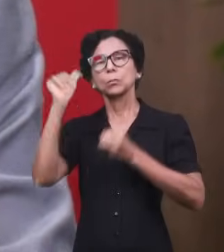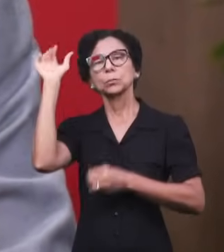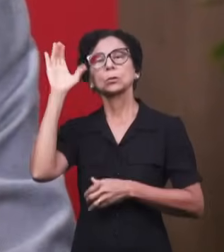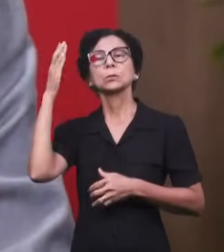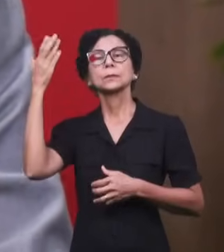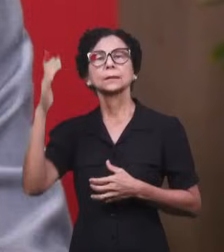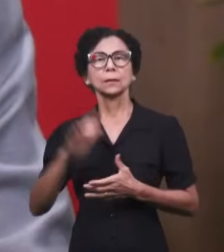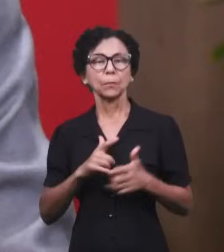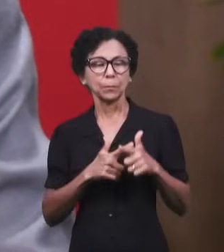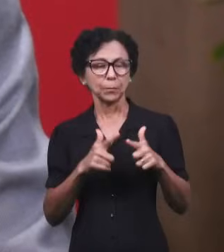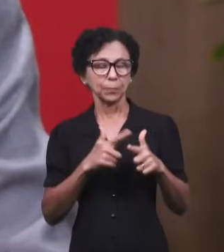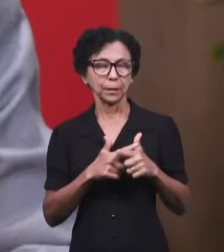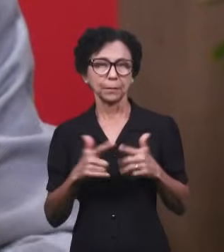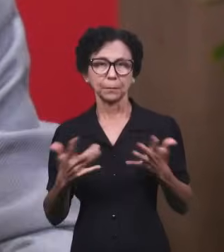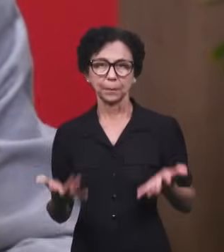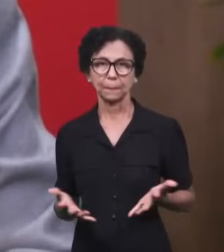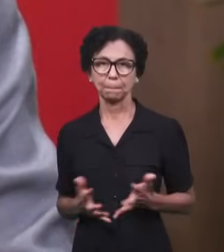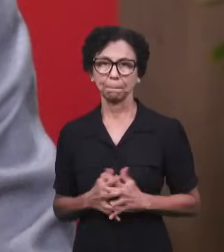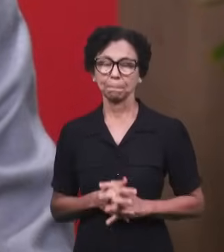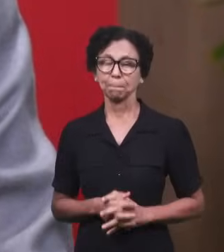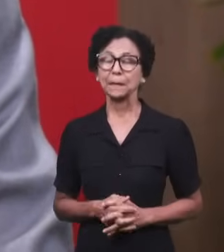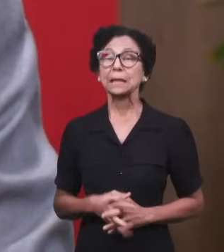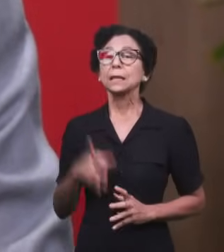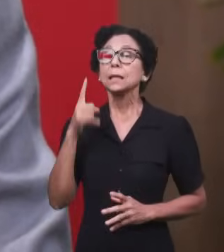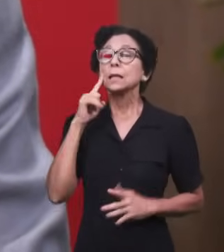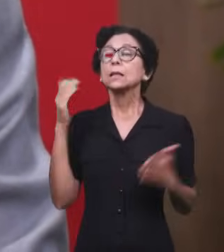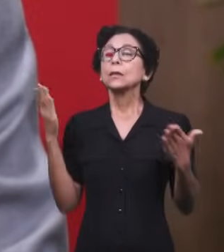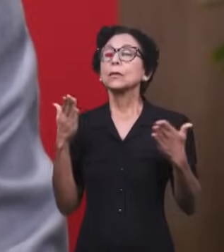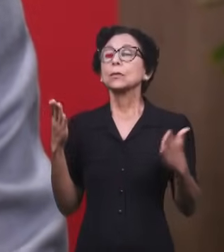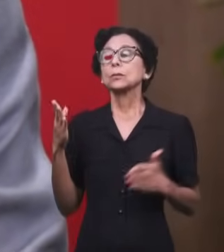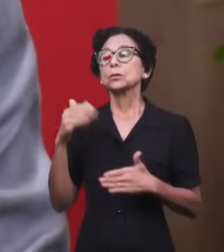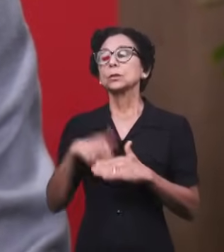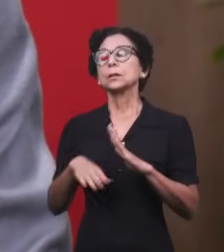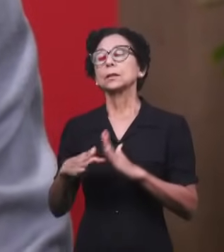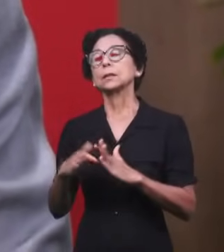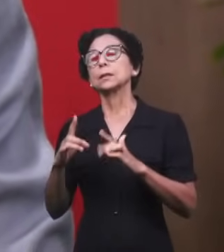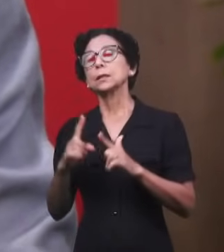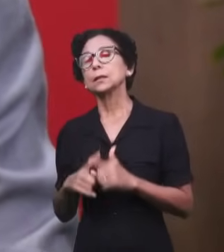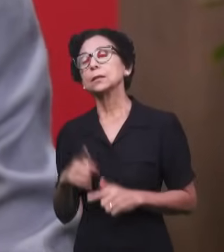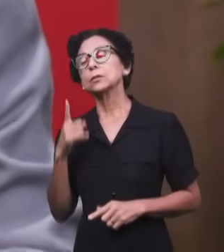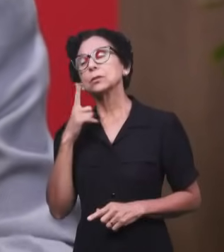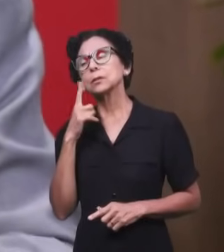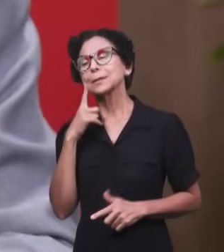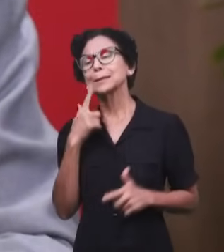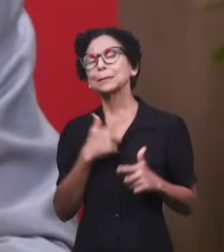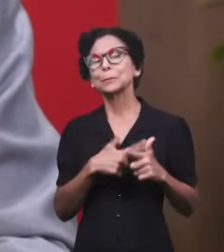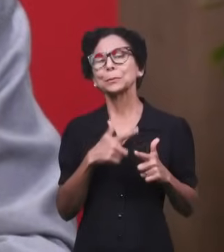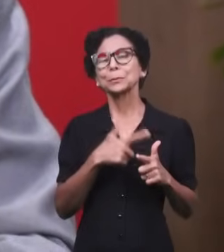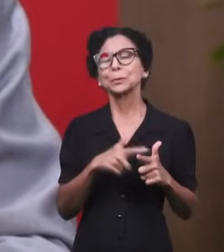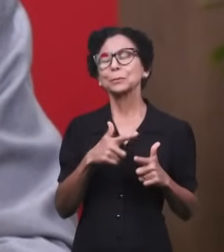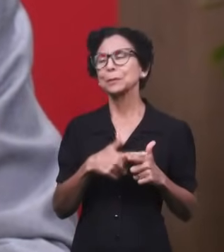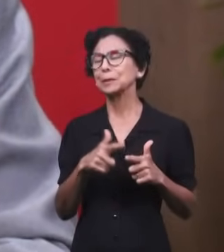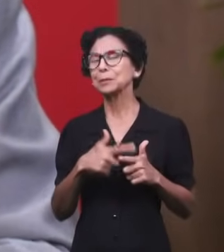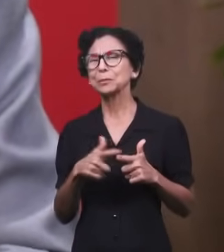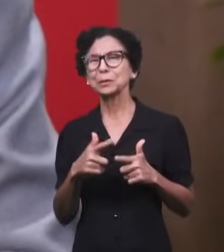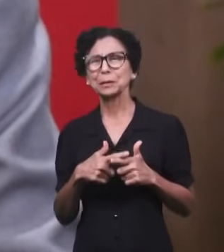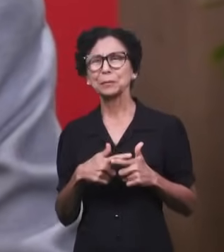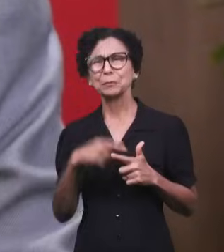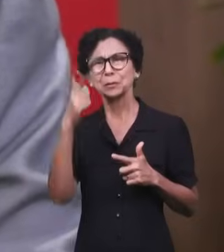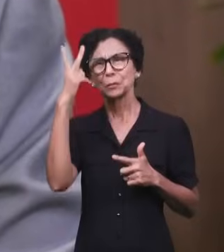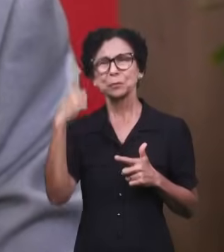dentro da igreja, se encontram em situações que são do ser humano, e ao invés de buscarem no Senhor